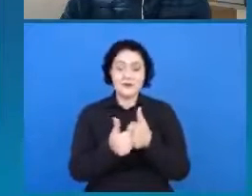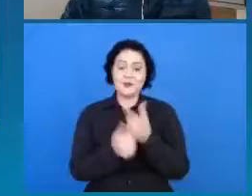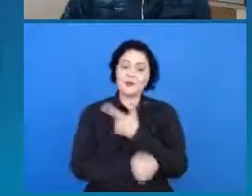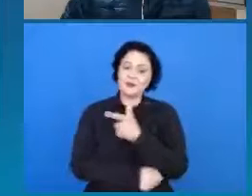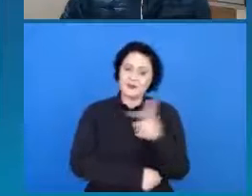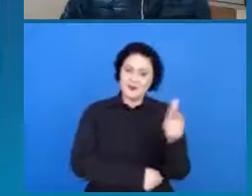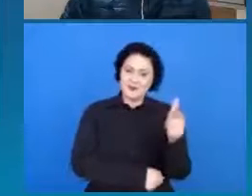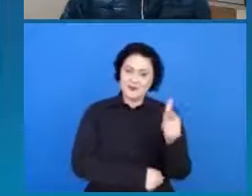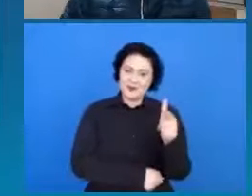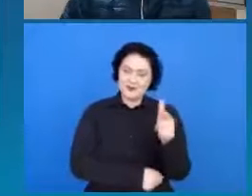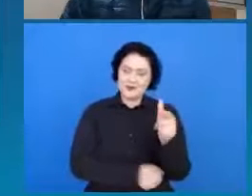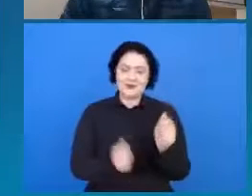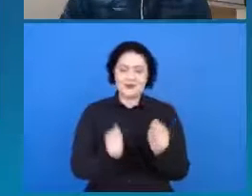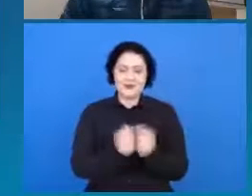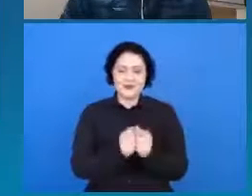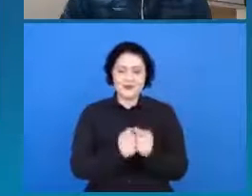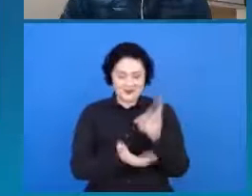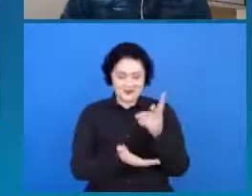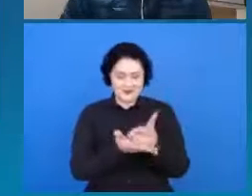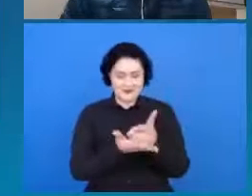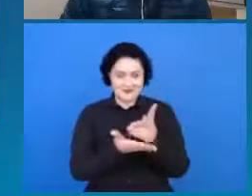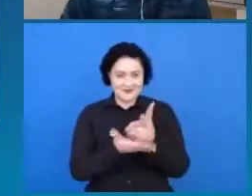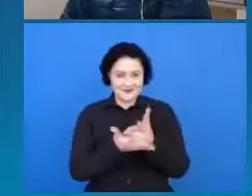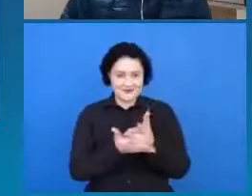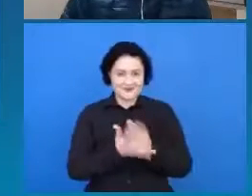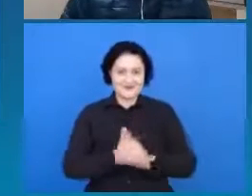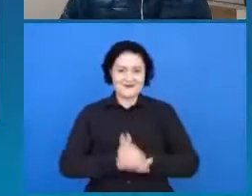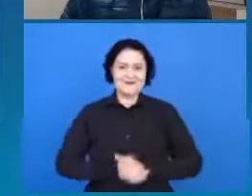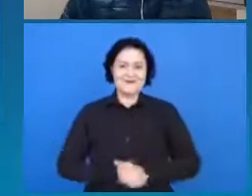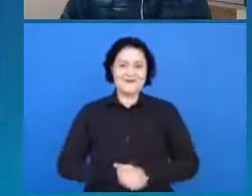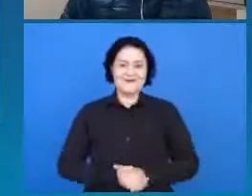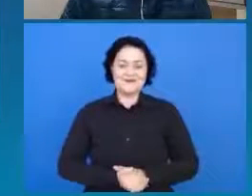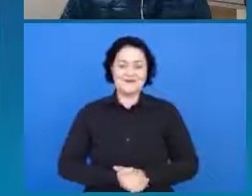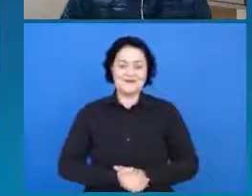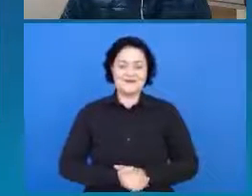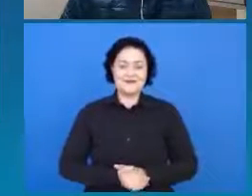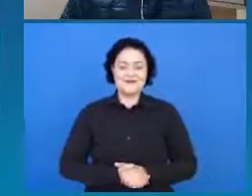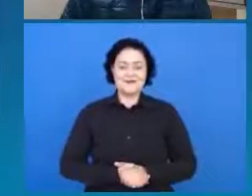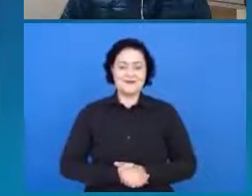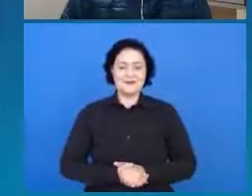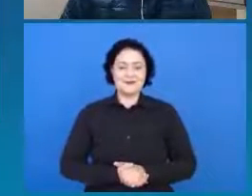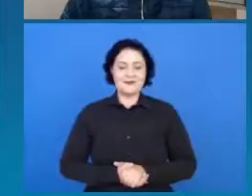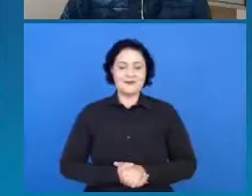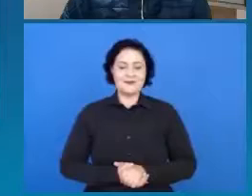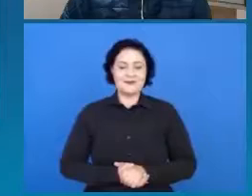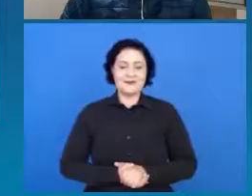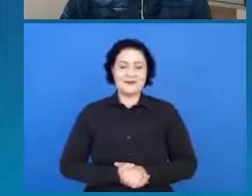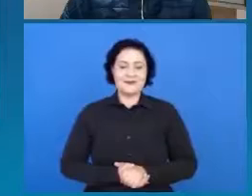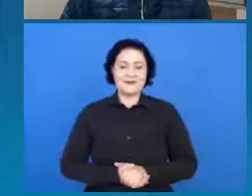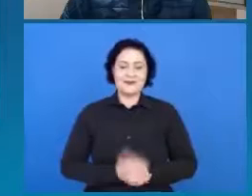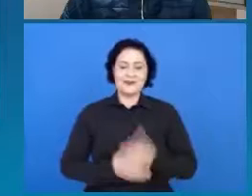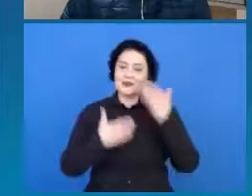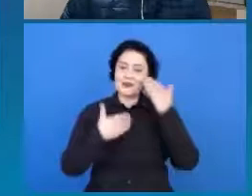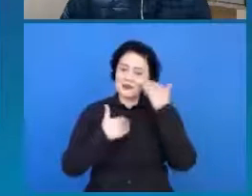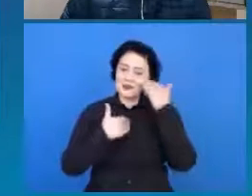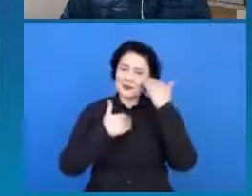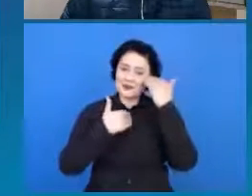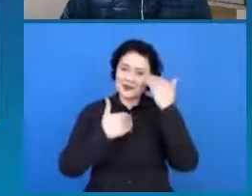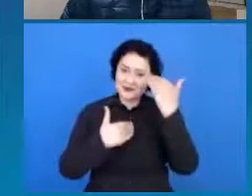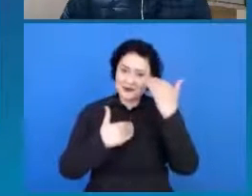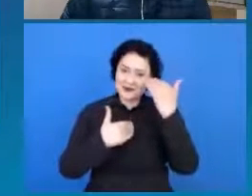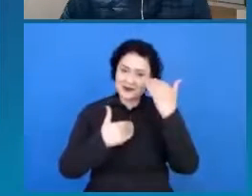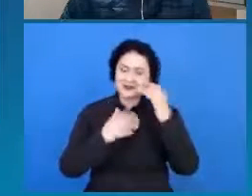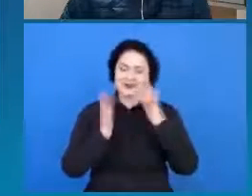continuem conosco e nos próximos anos muito obrigada